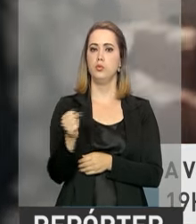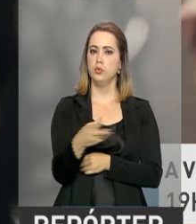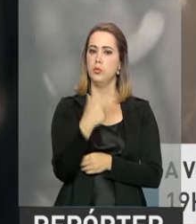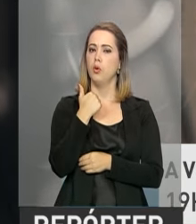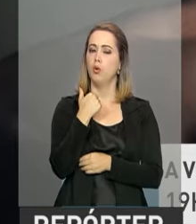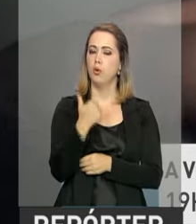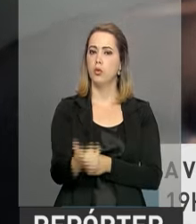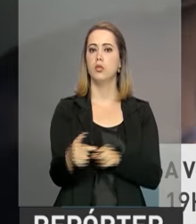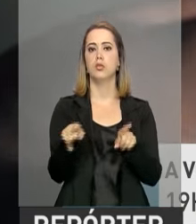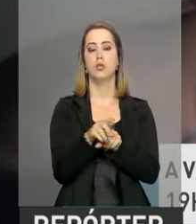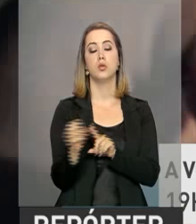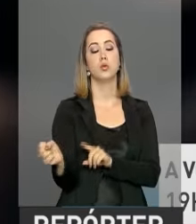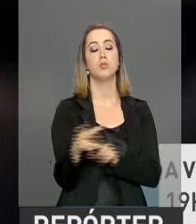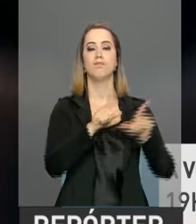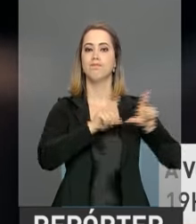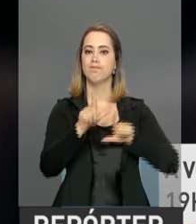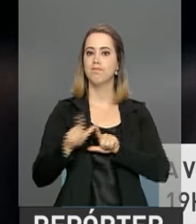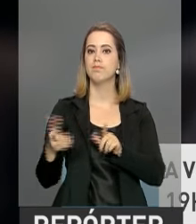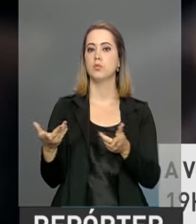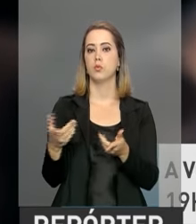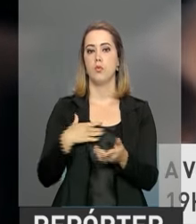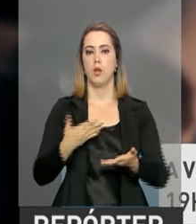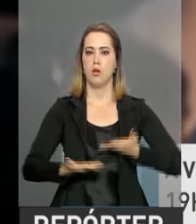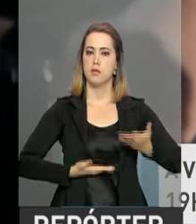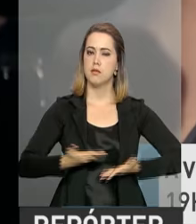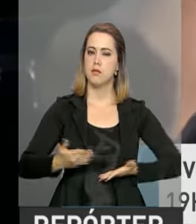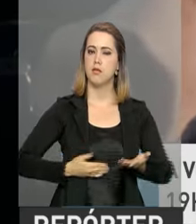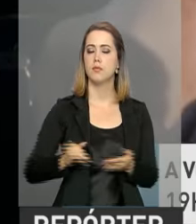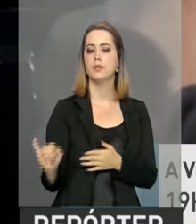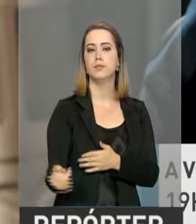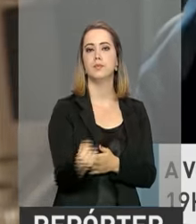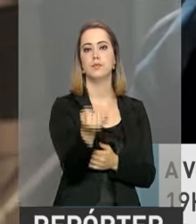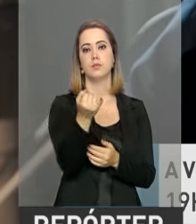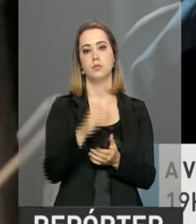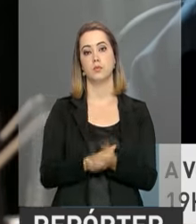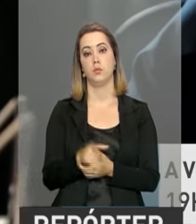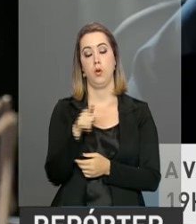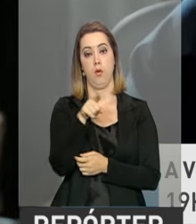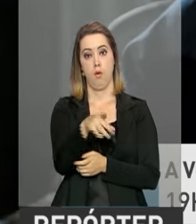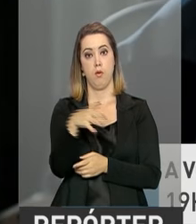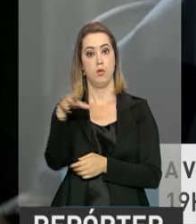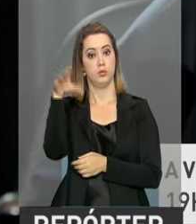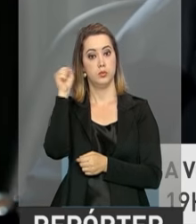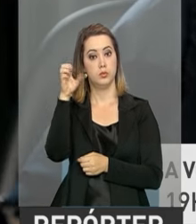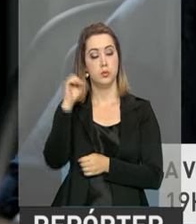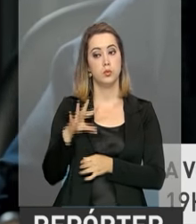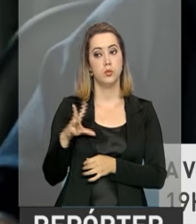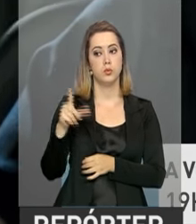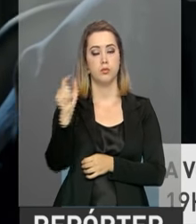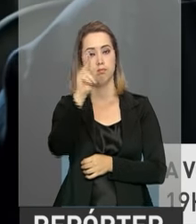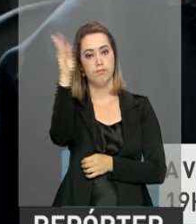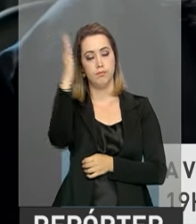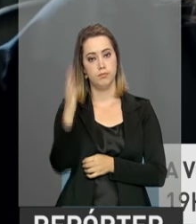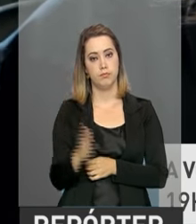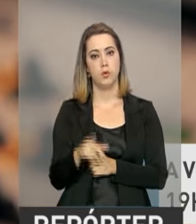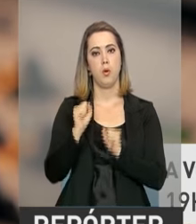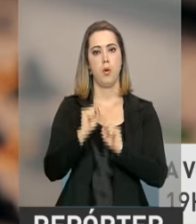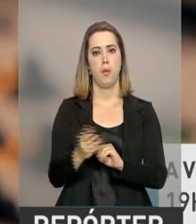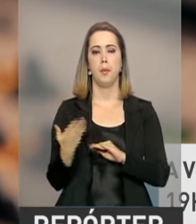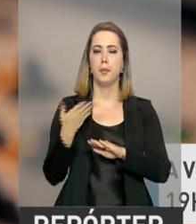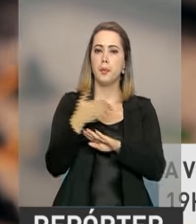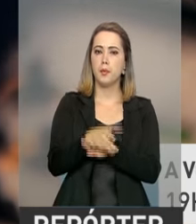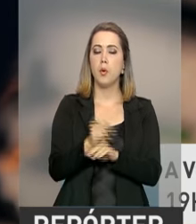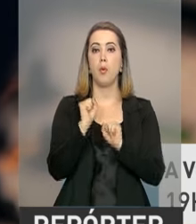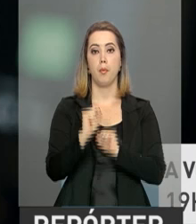e novos quadros, com serviços e oportunidades. Você, ouvinte de todo o país, vai poder participar da Voz do